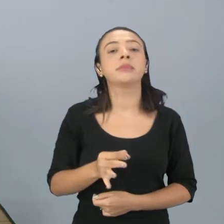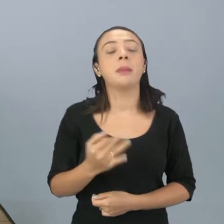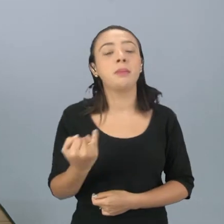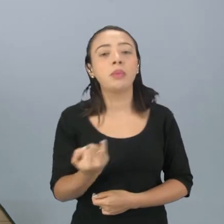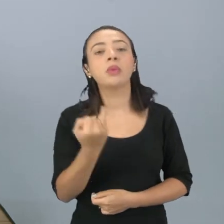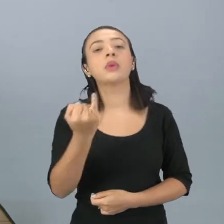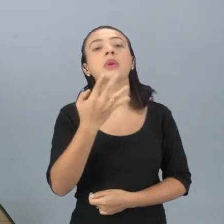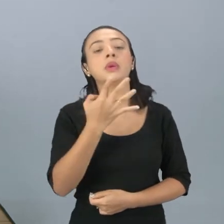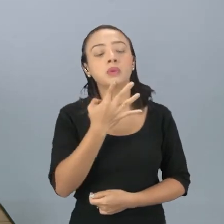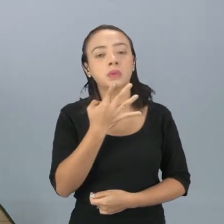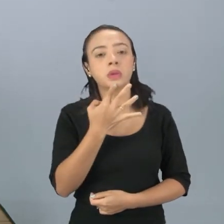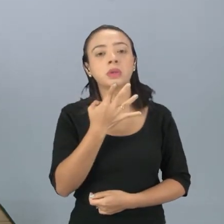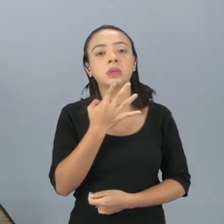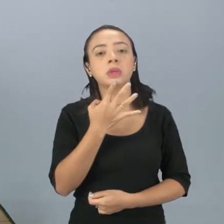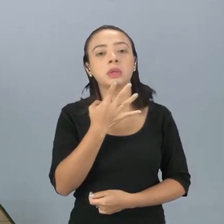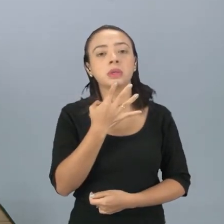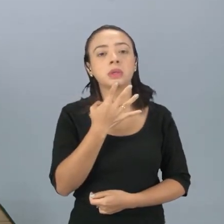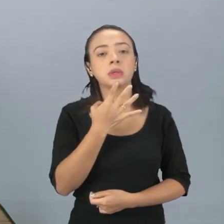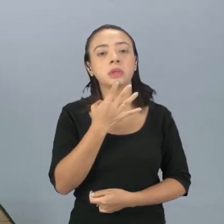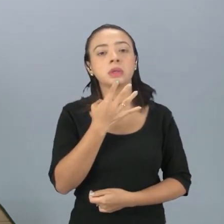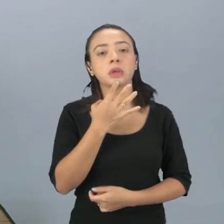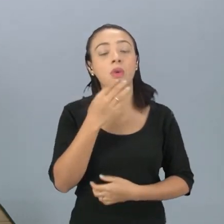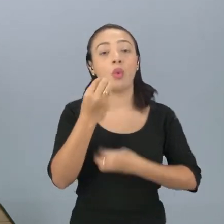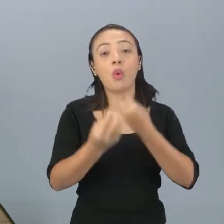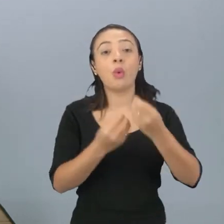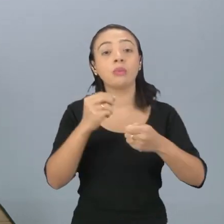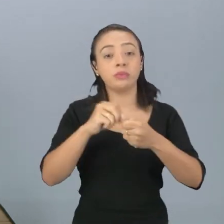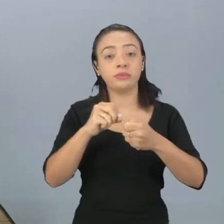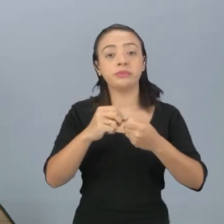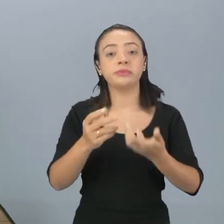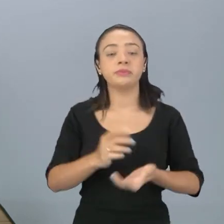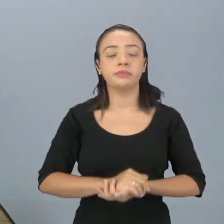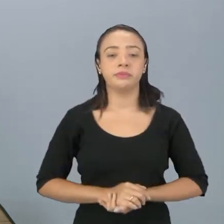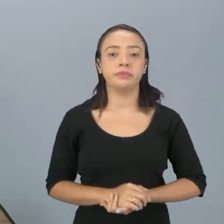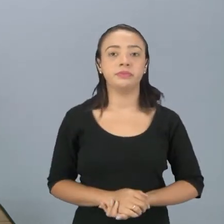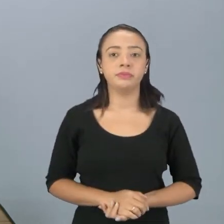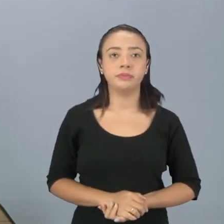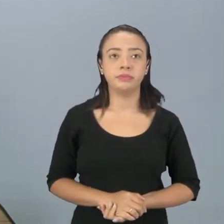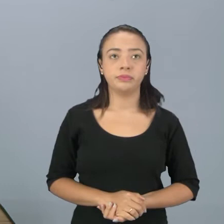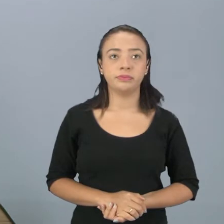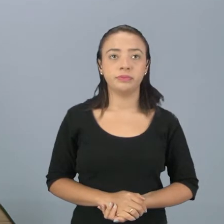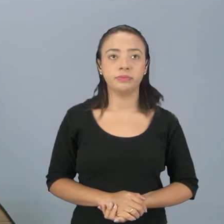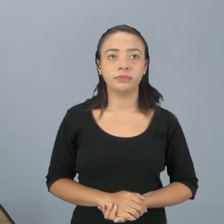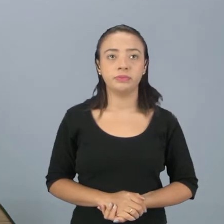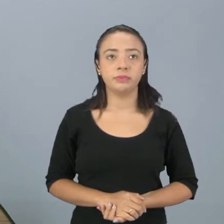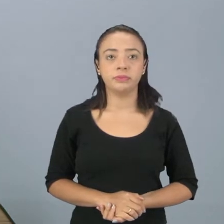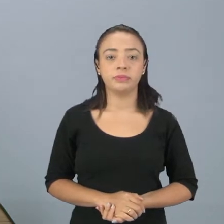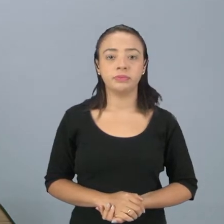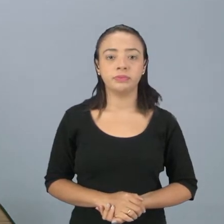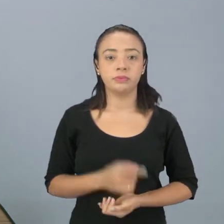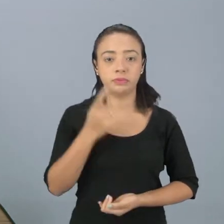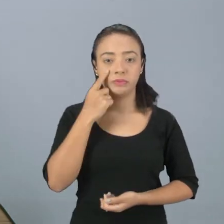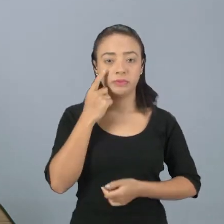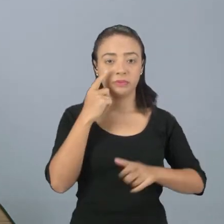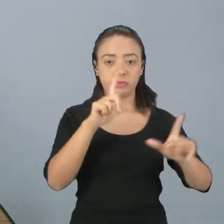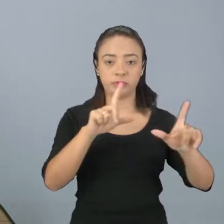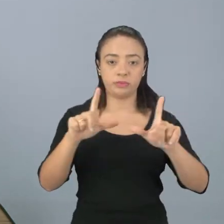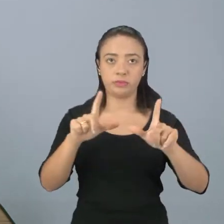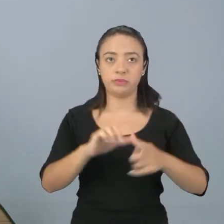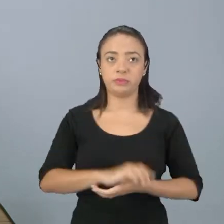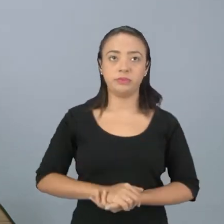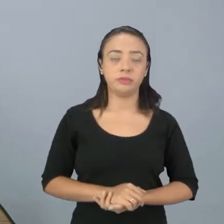estudo para a gente compreender exatamente como proceder, como fazer, tá? Olha só o próximo slide aí, acompanha comigo aí na